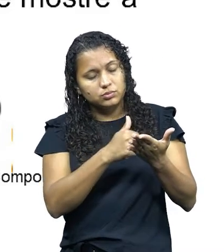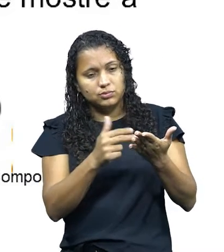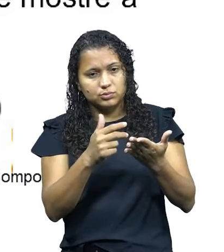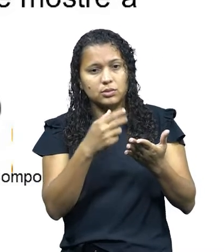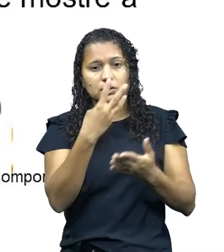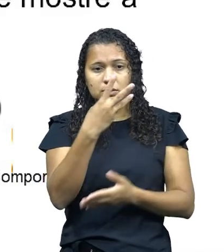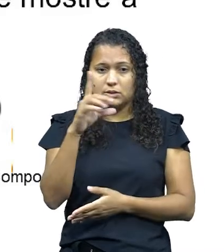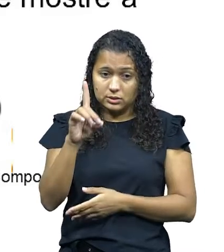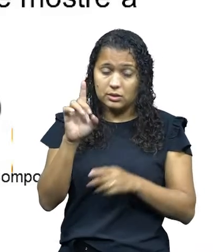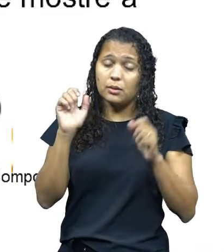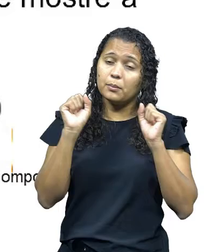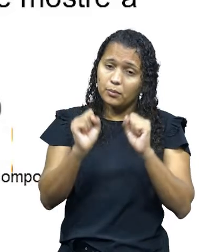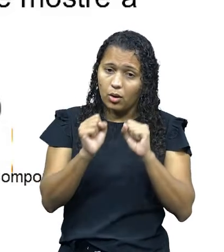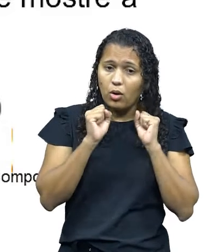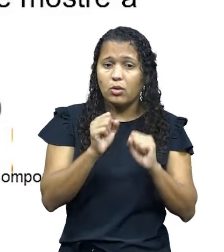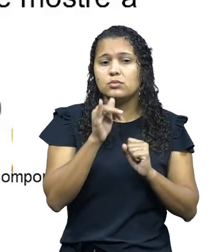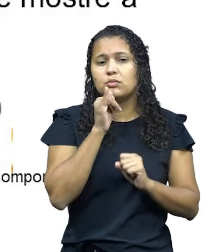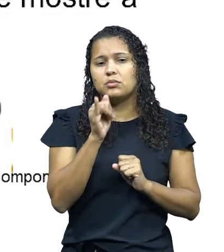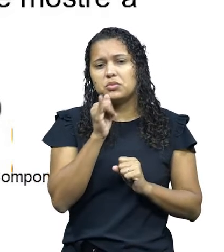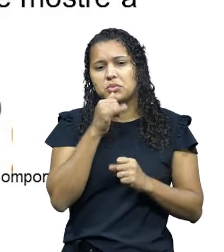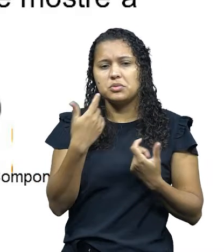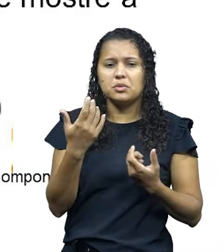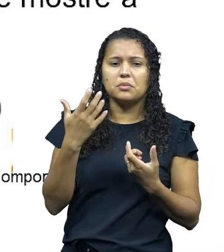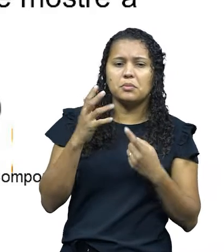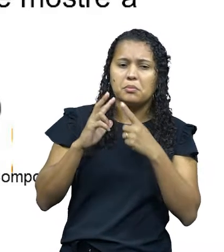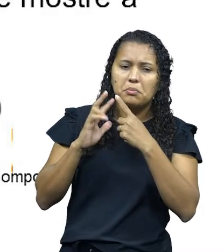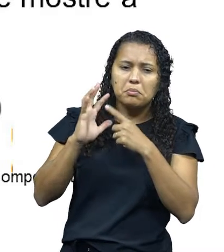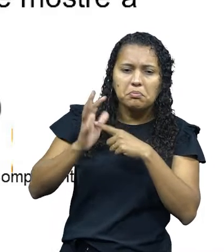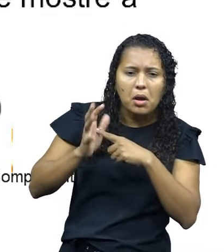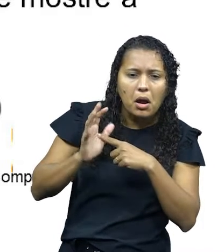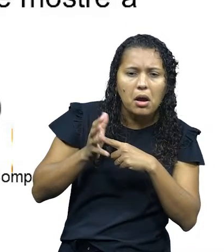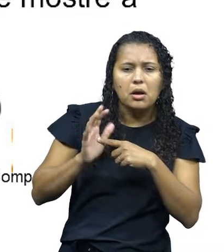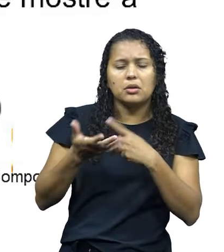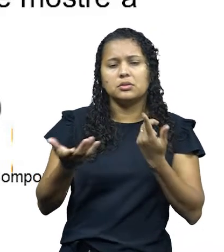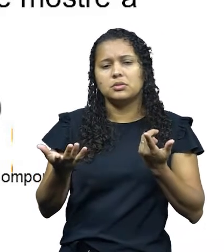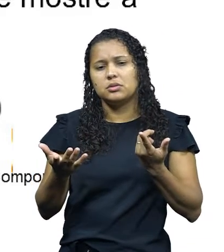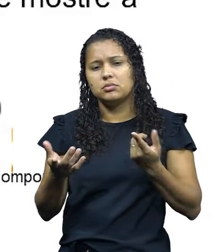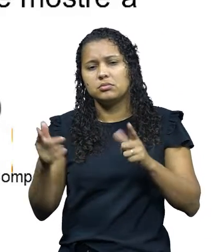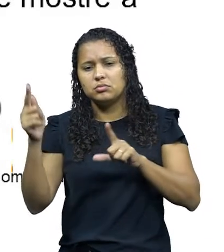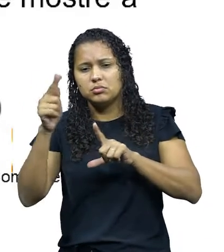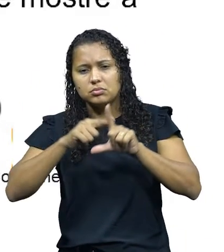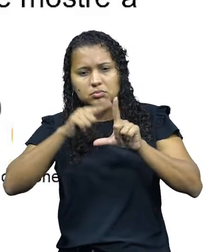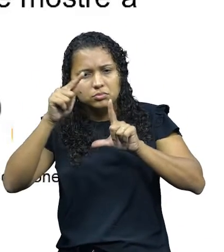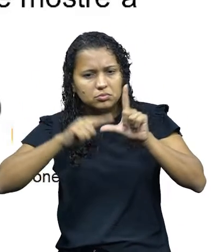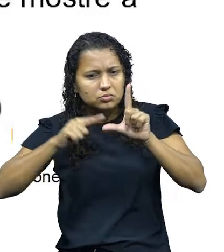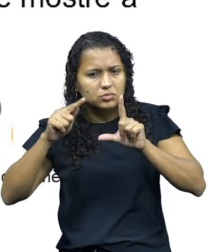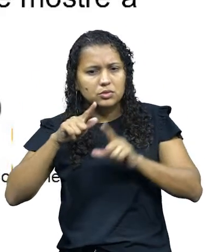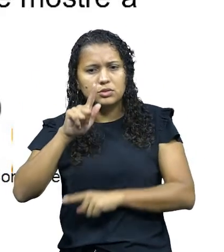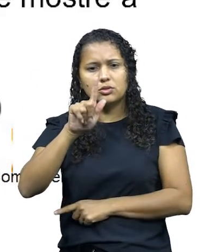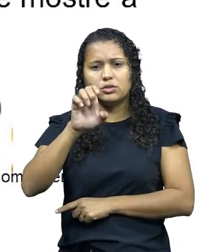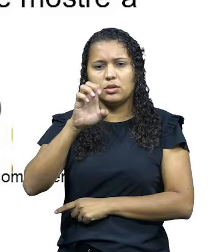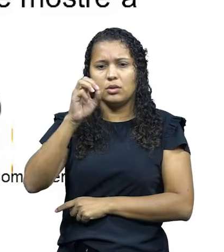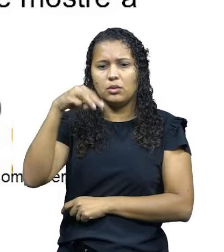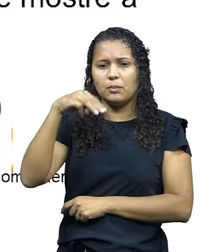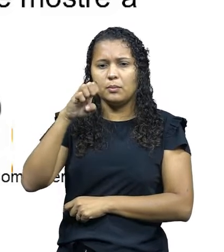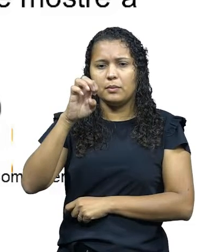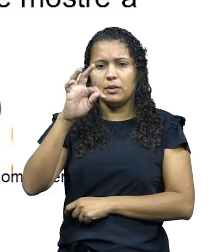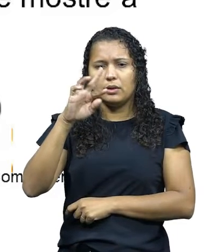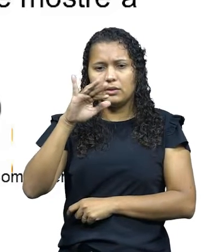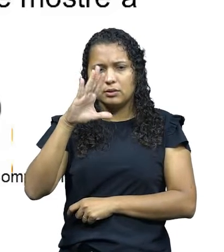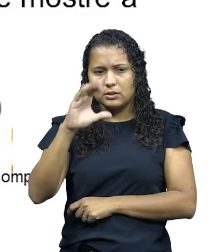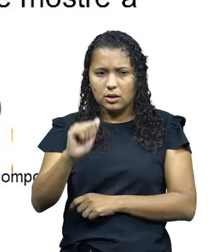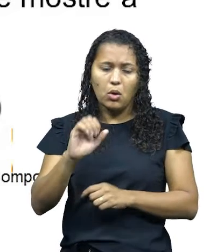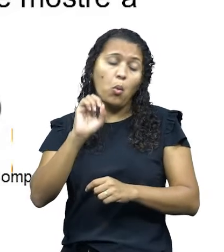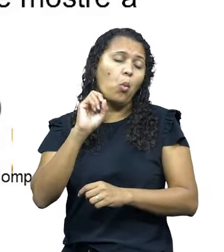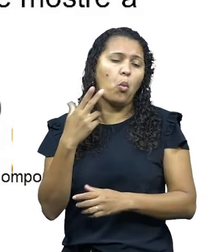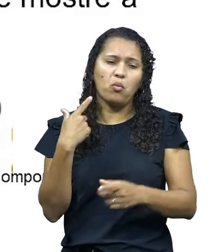tridimensionais, e ele pode ser uma peça de máquina, ele pode ser uma figura geométrica, ou mesmo um conjunto de